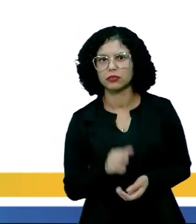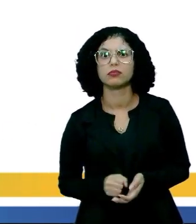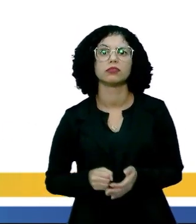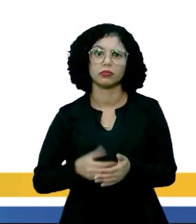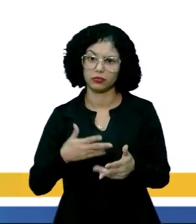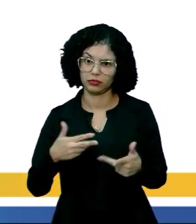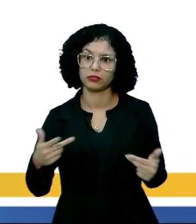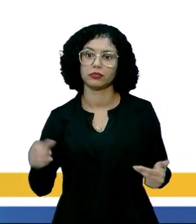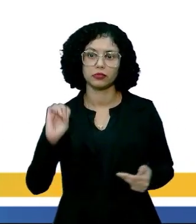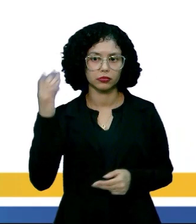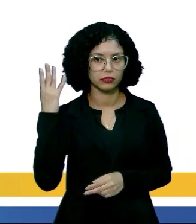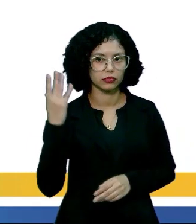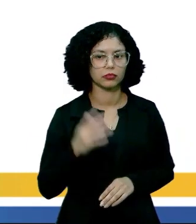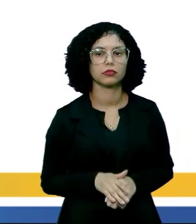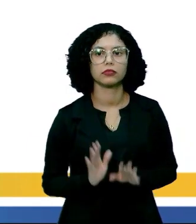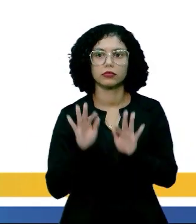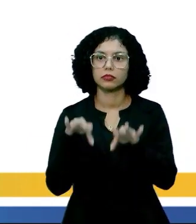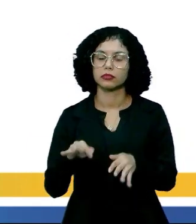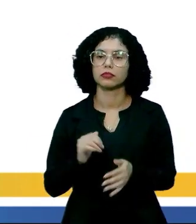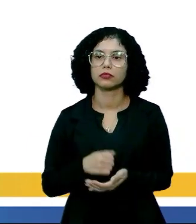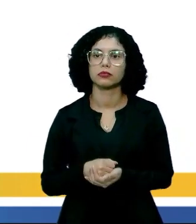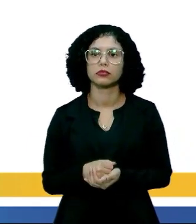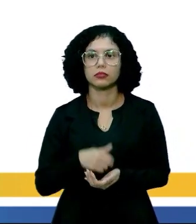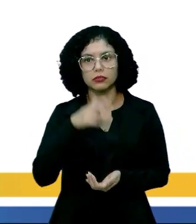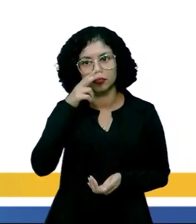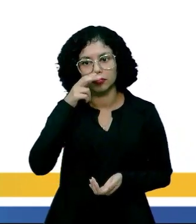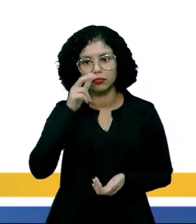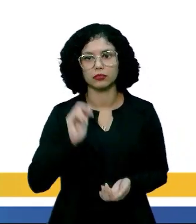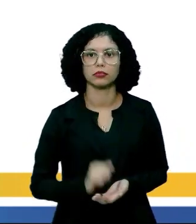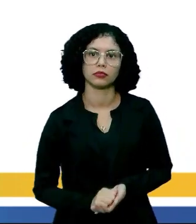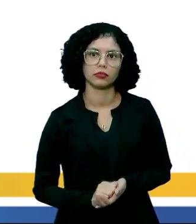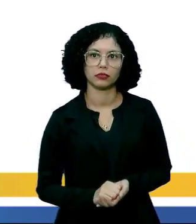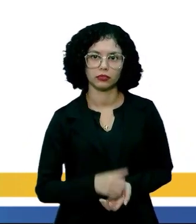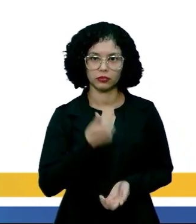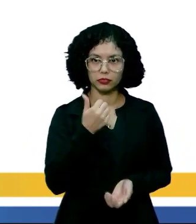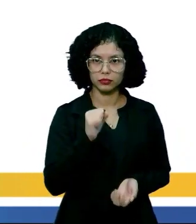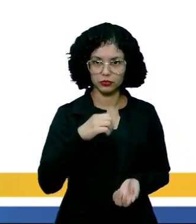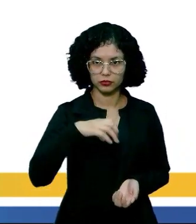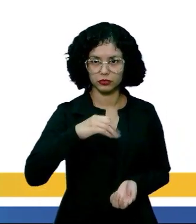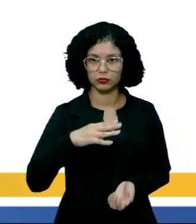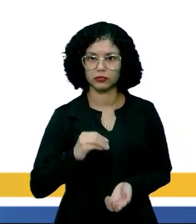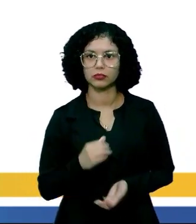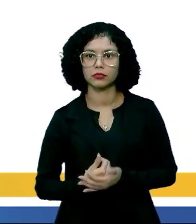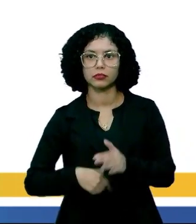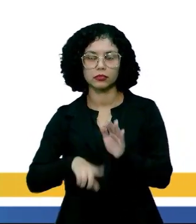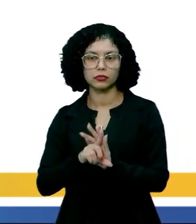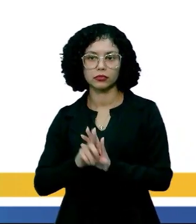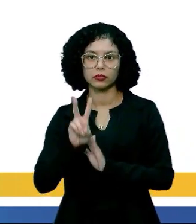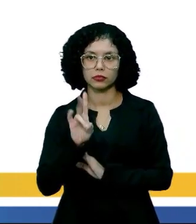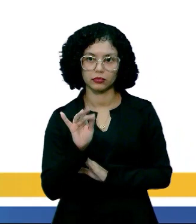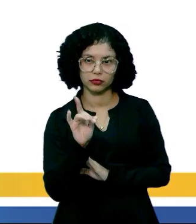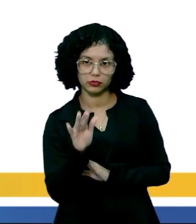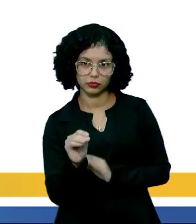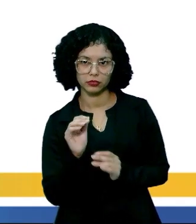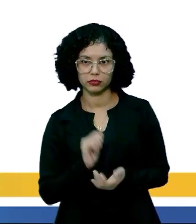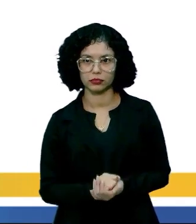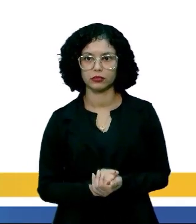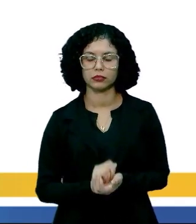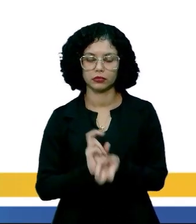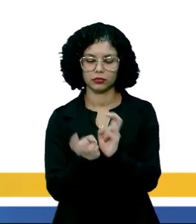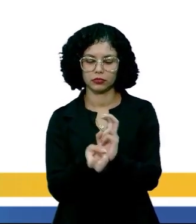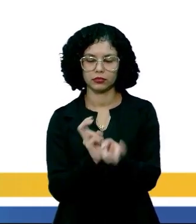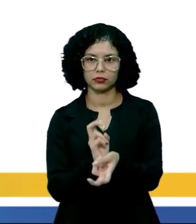passar debaixo da ponte. E para finalizar, uma lei curiosa aí, né, 1890, como você está vendo, que era a lei dos vadios